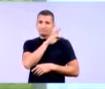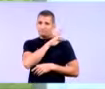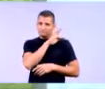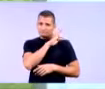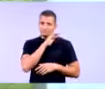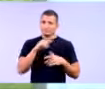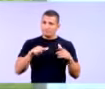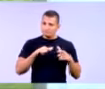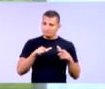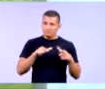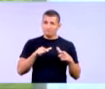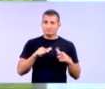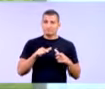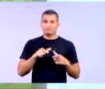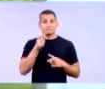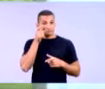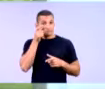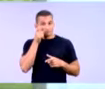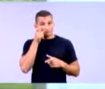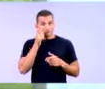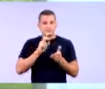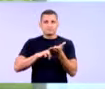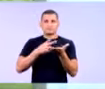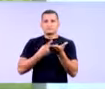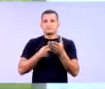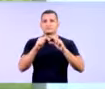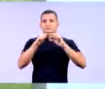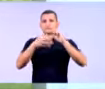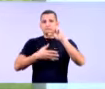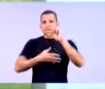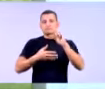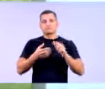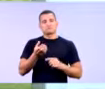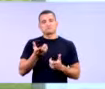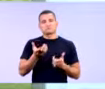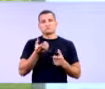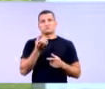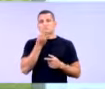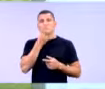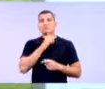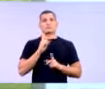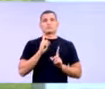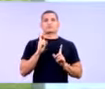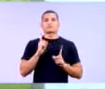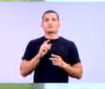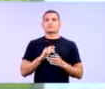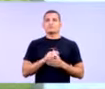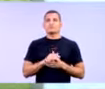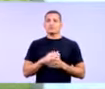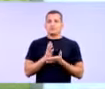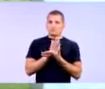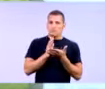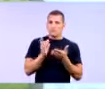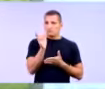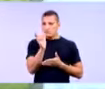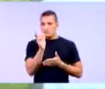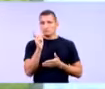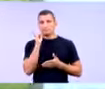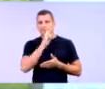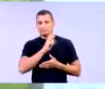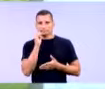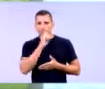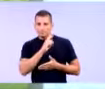trabalho científico, o tradutor do Google não é tão eficiente, né? Algumas palavras ele